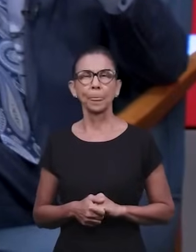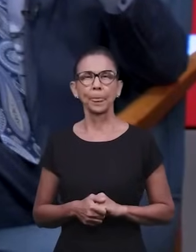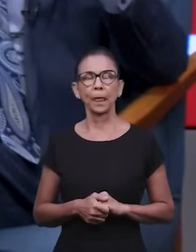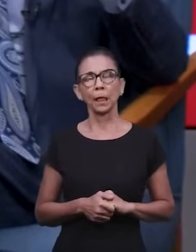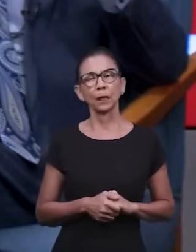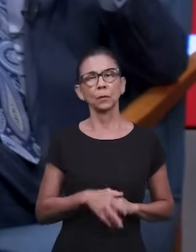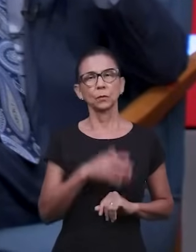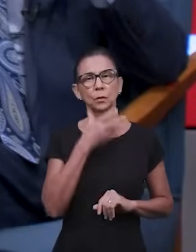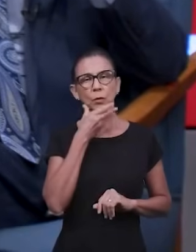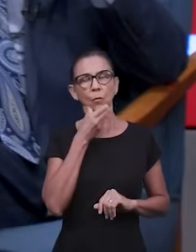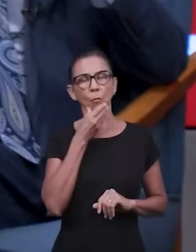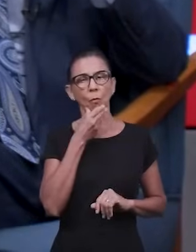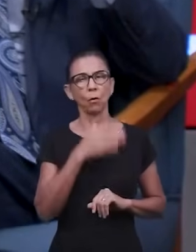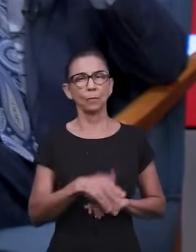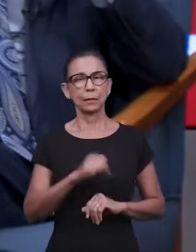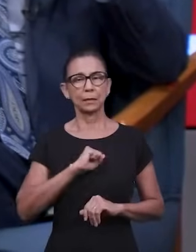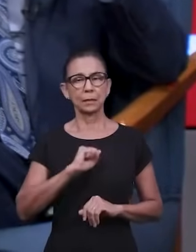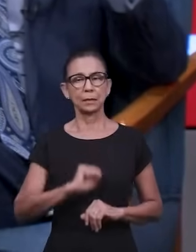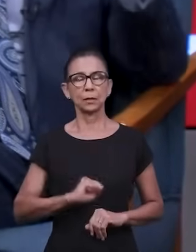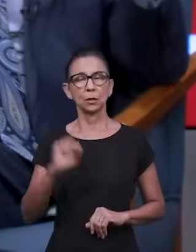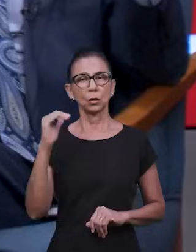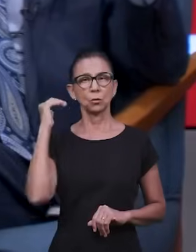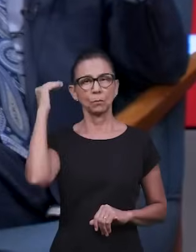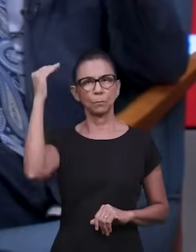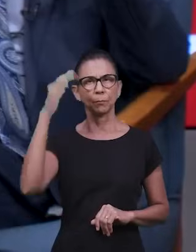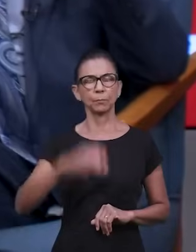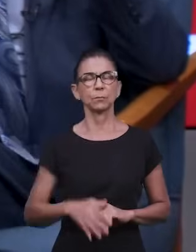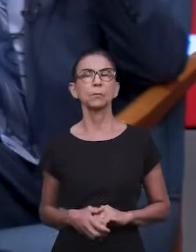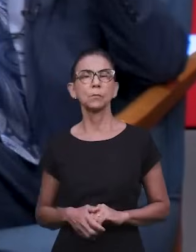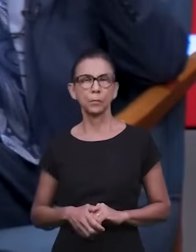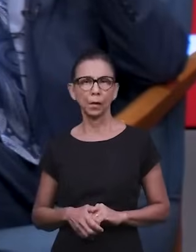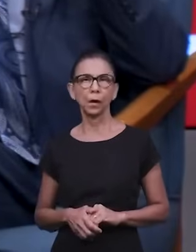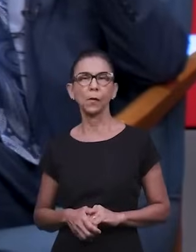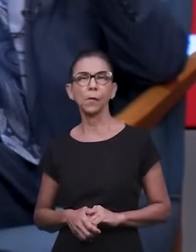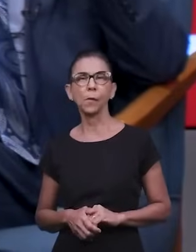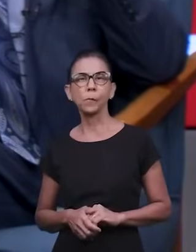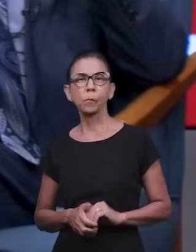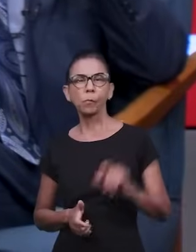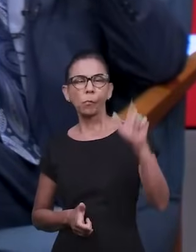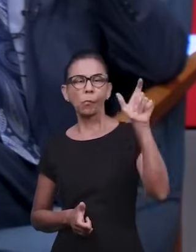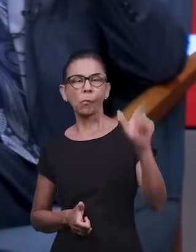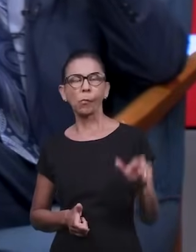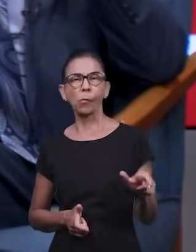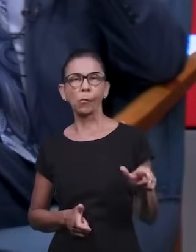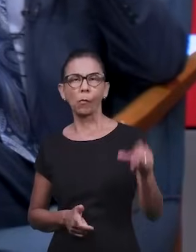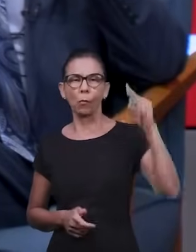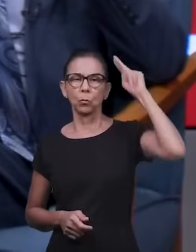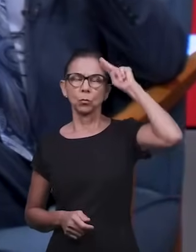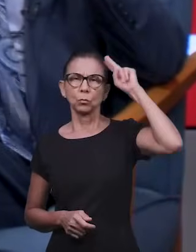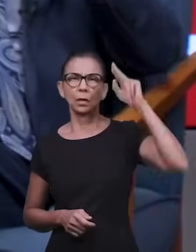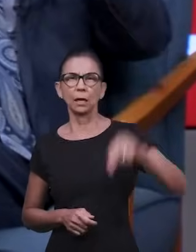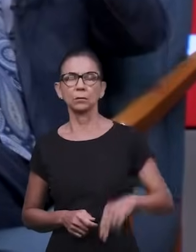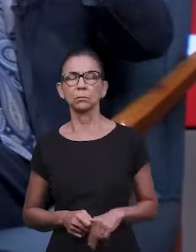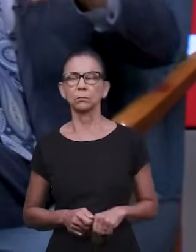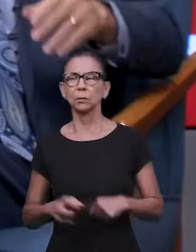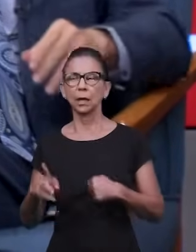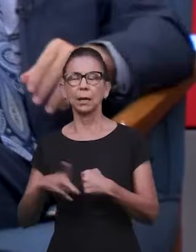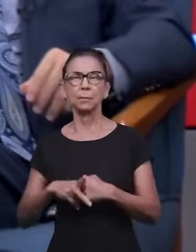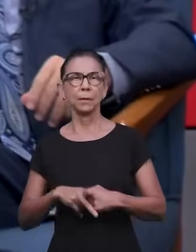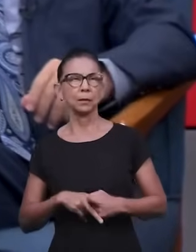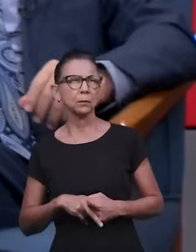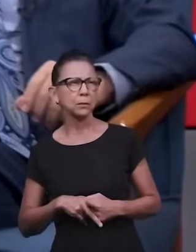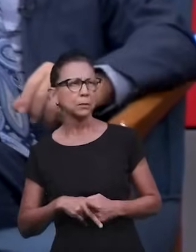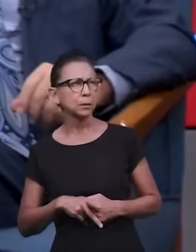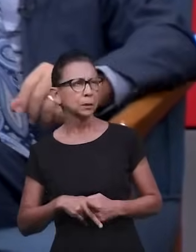a espada e arranca a orelha daquele soldado eu pergunto